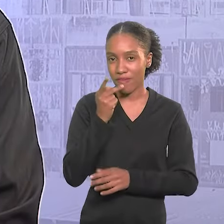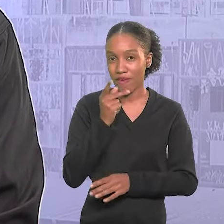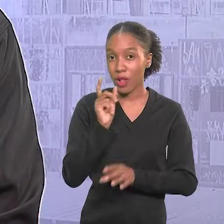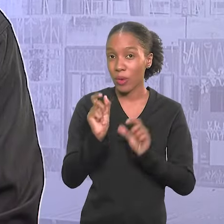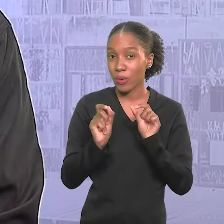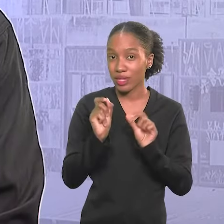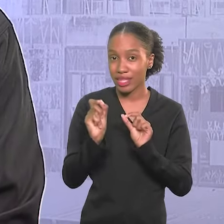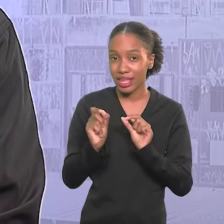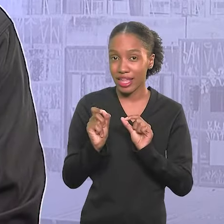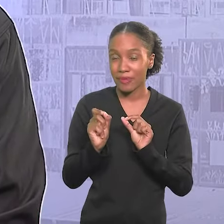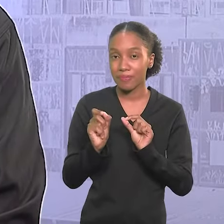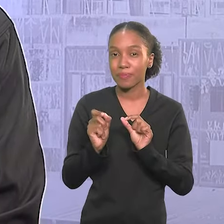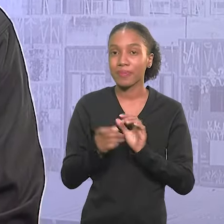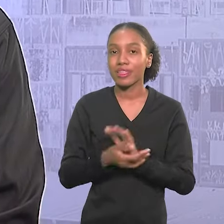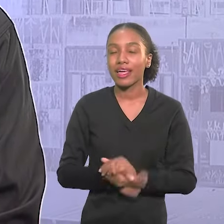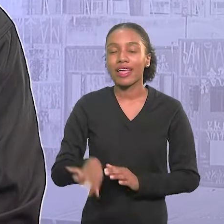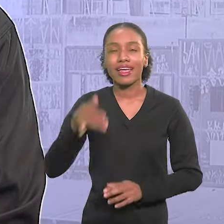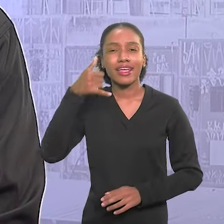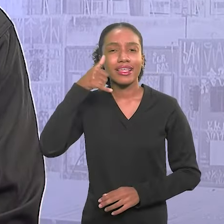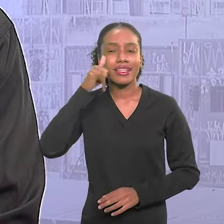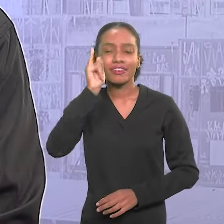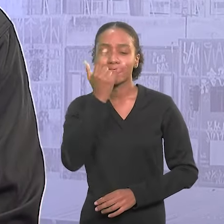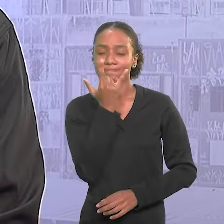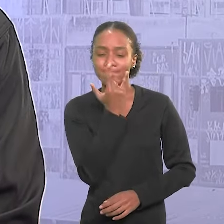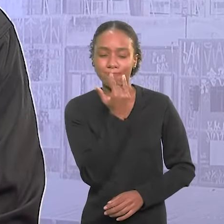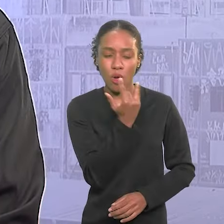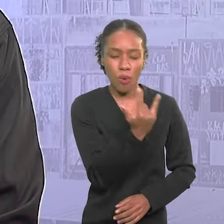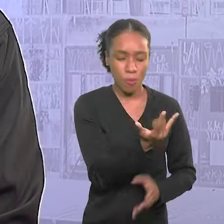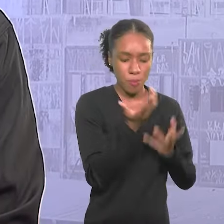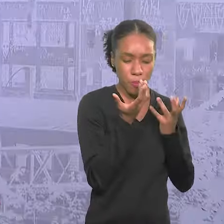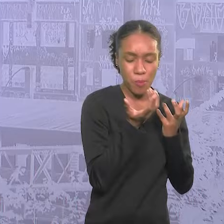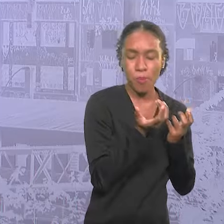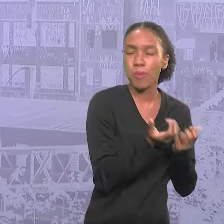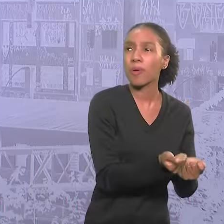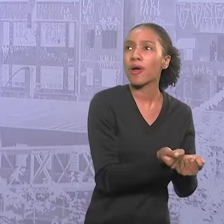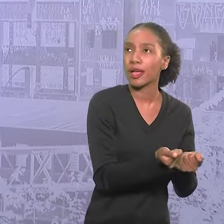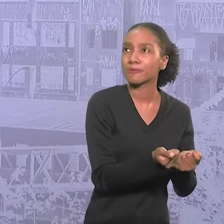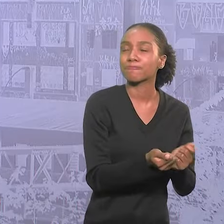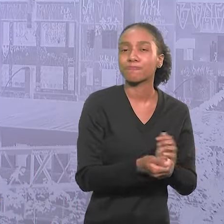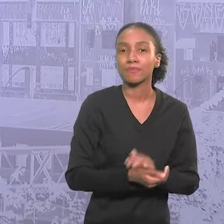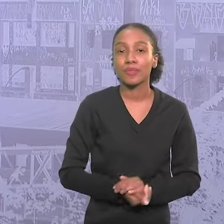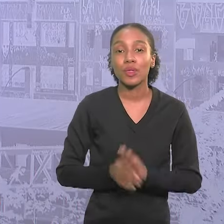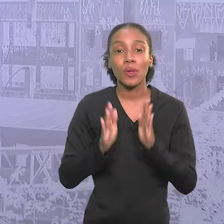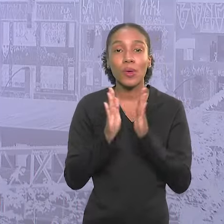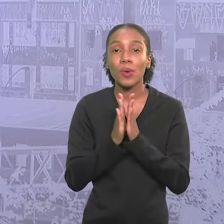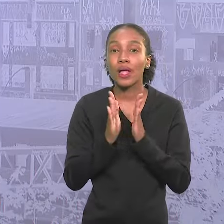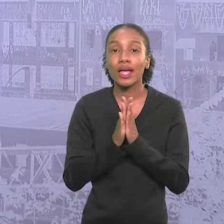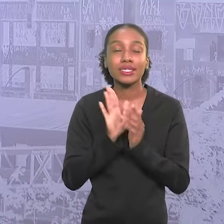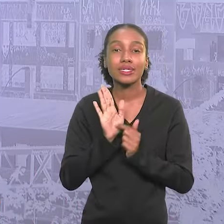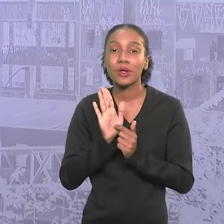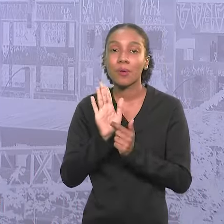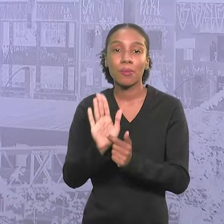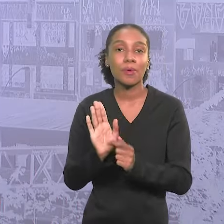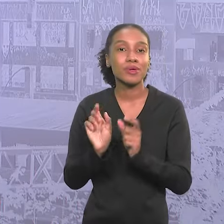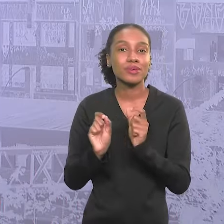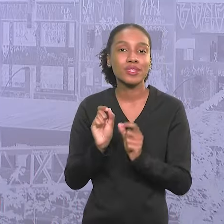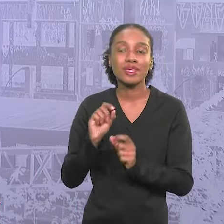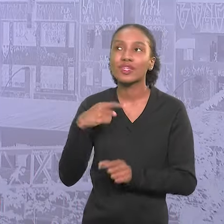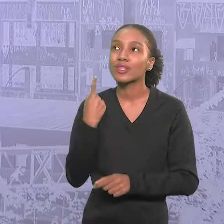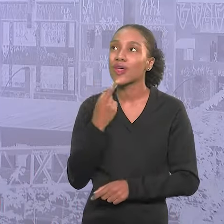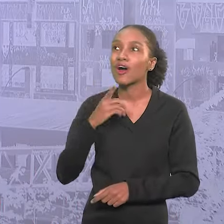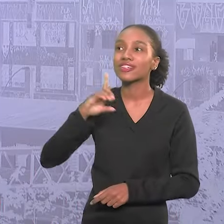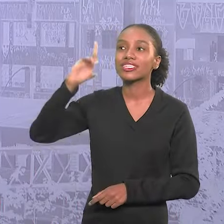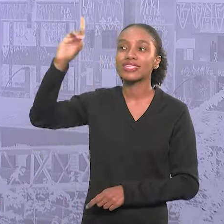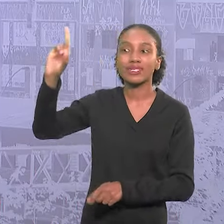quando ele diz não os deixeis cair em tentação o coração revela Nossa dependência de